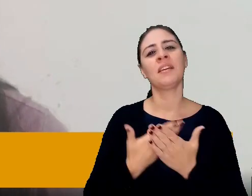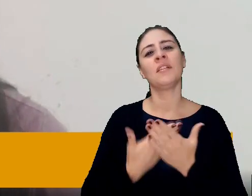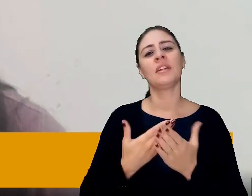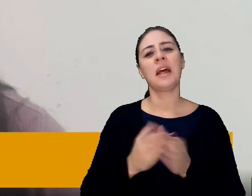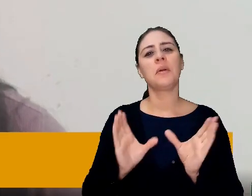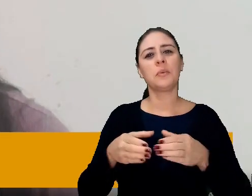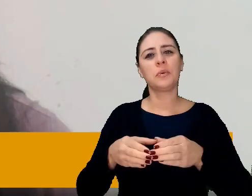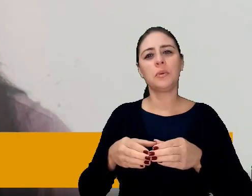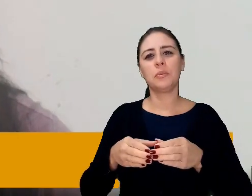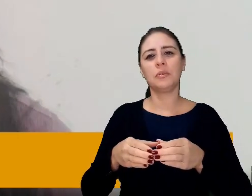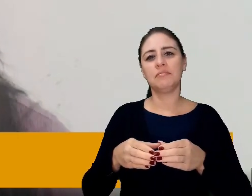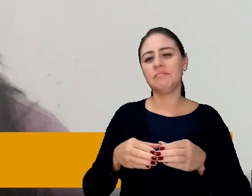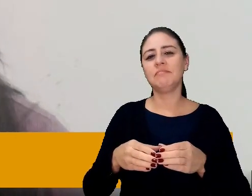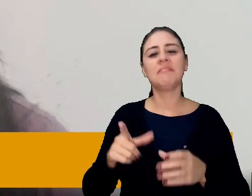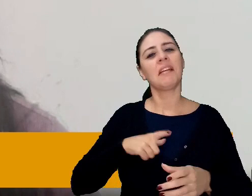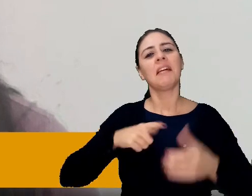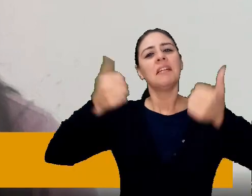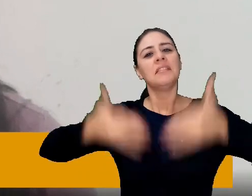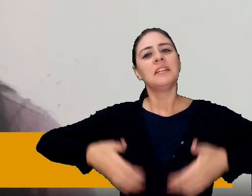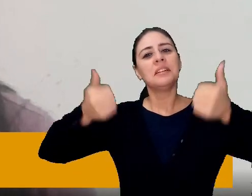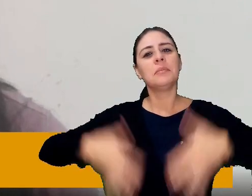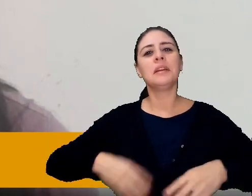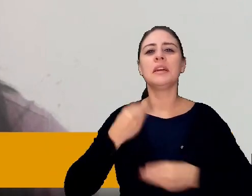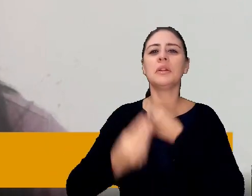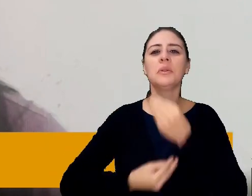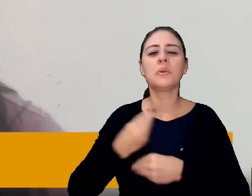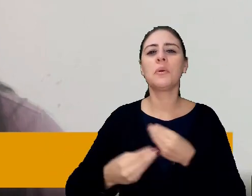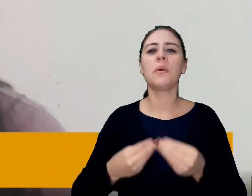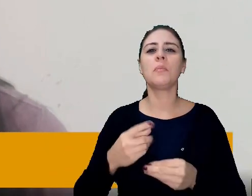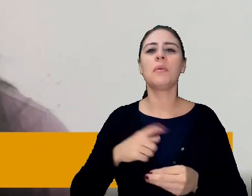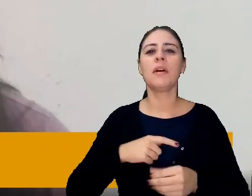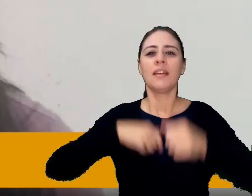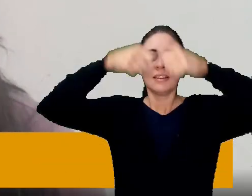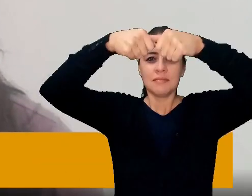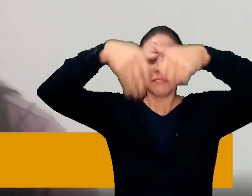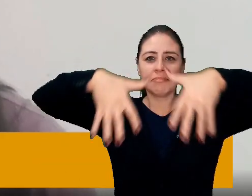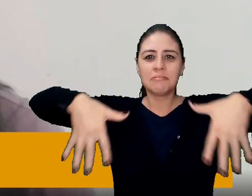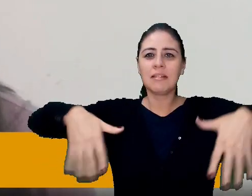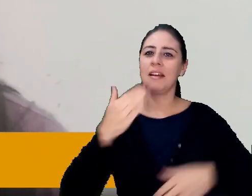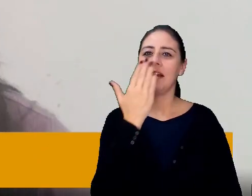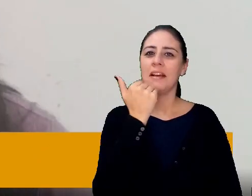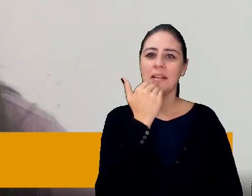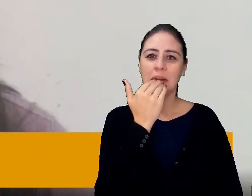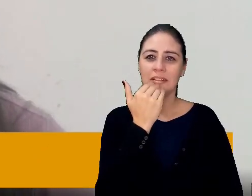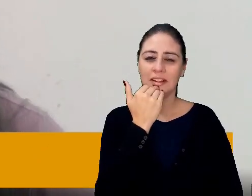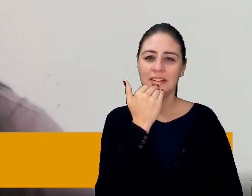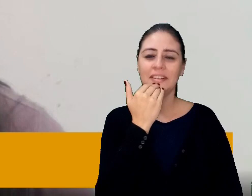daí ela estava explicando todo o sistema da cadeia alimentar para os alunos. E no outro dia eles levaram um peixe aberto para